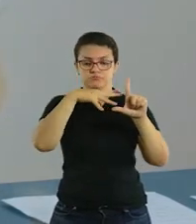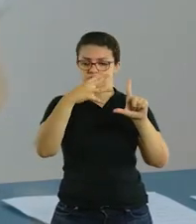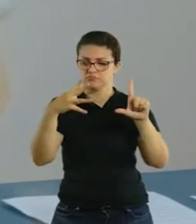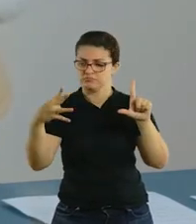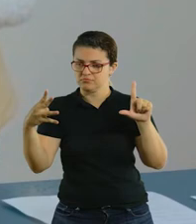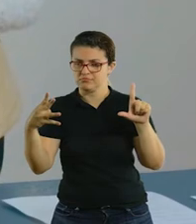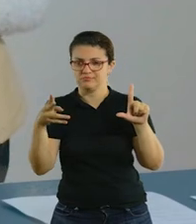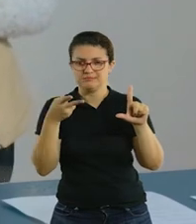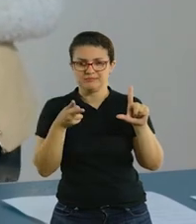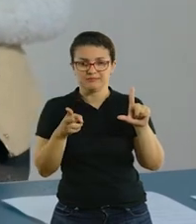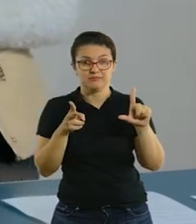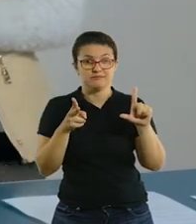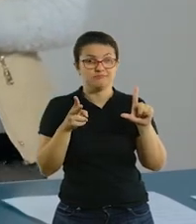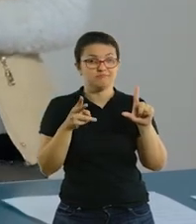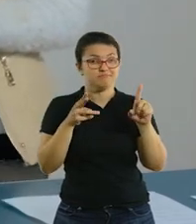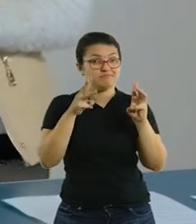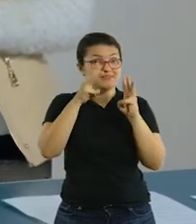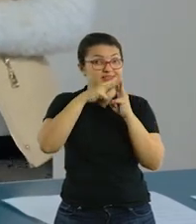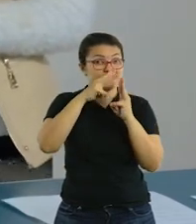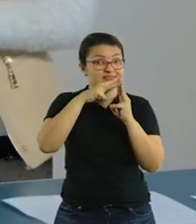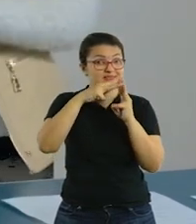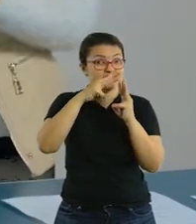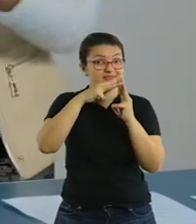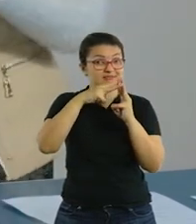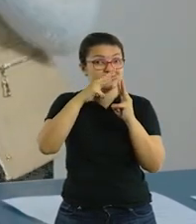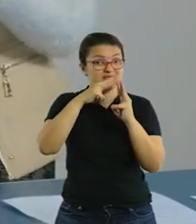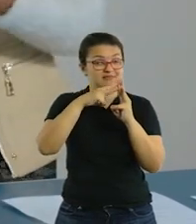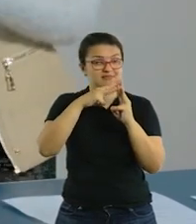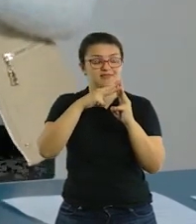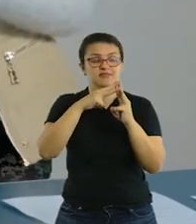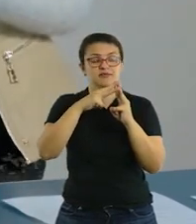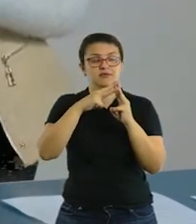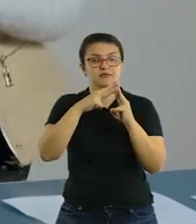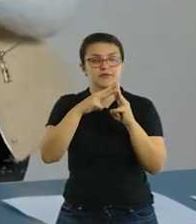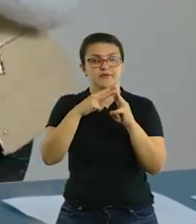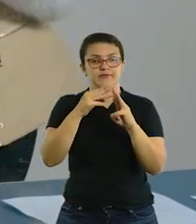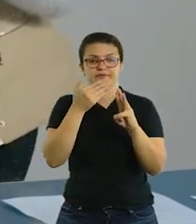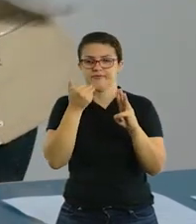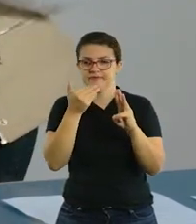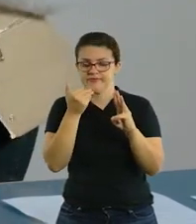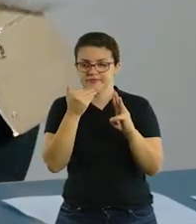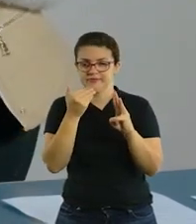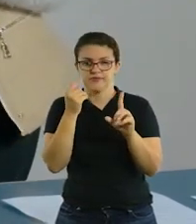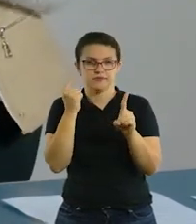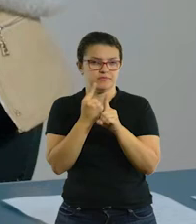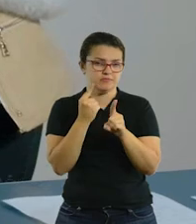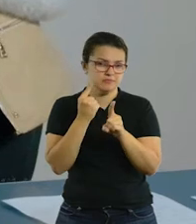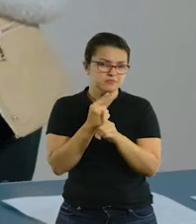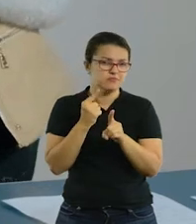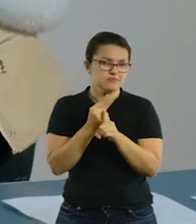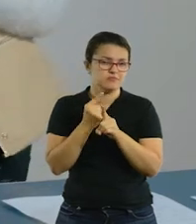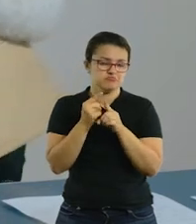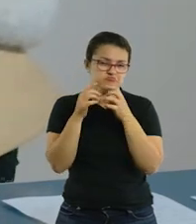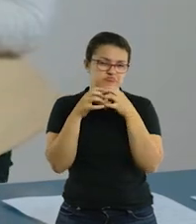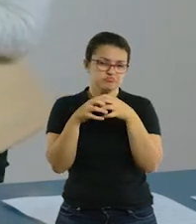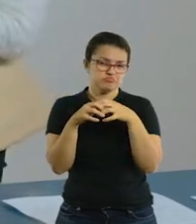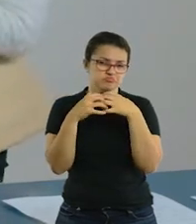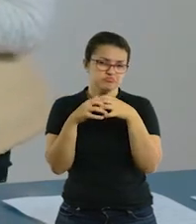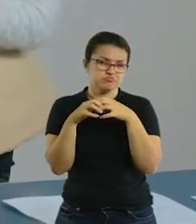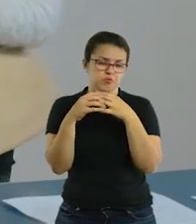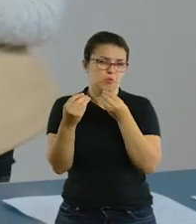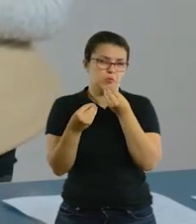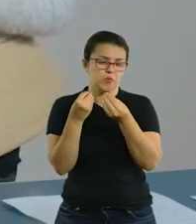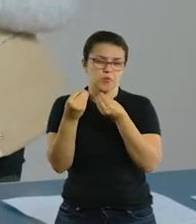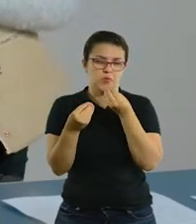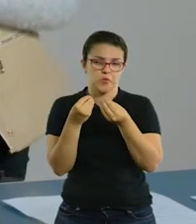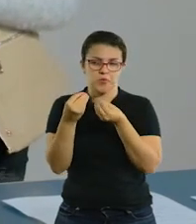números são centenas exatas, tá? E aí, para facilitar o cálculo, para a gente explorar um pouquinho a questão do cálculo mental, o que, que vocês podem